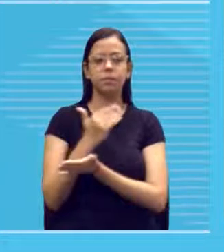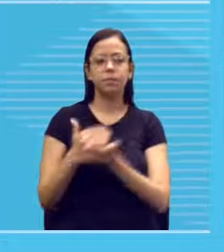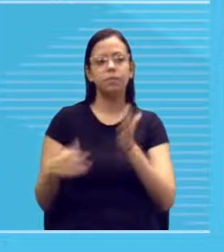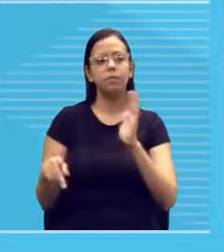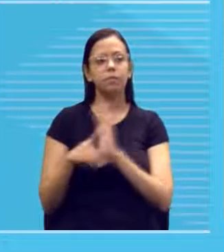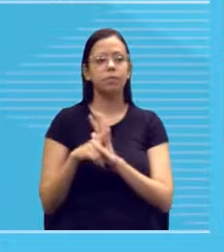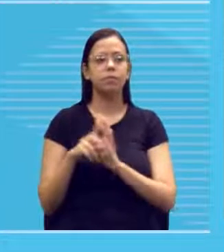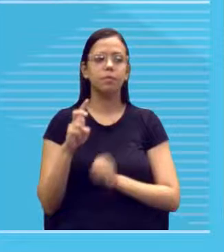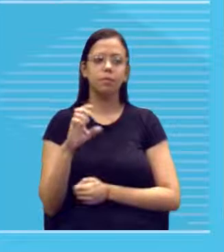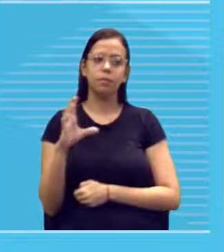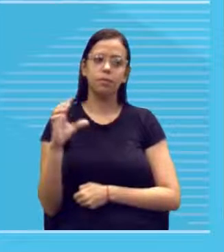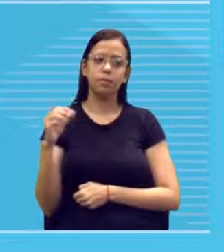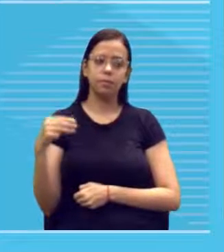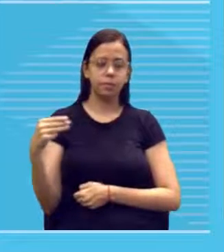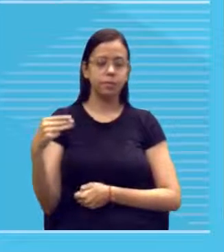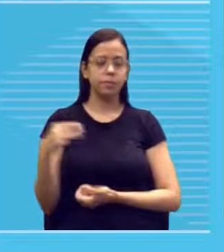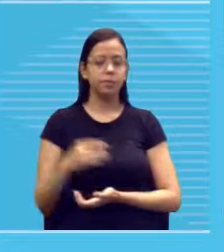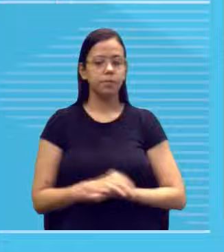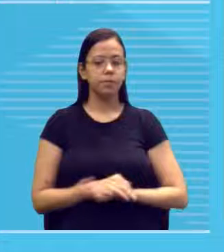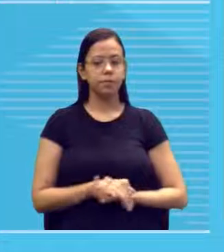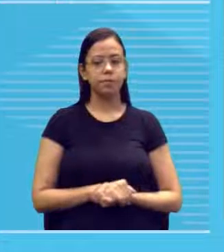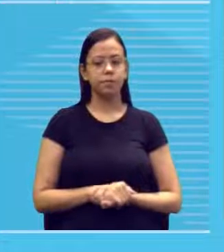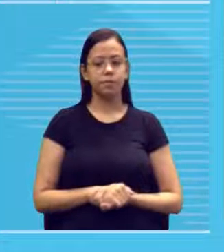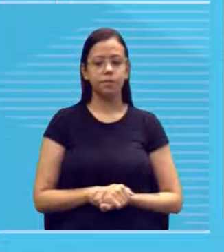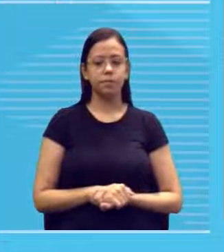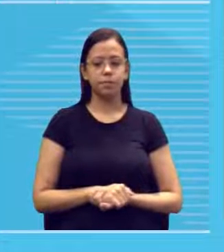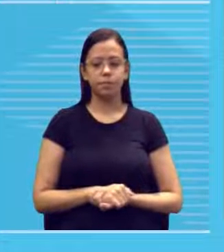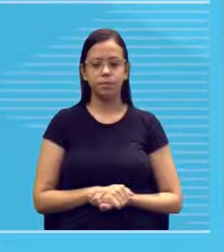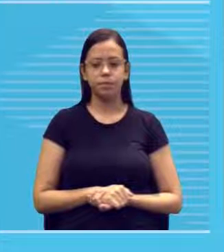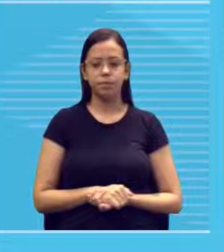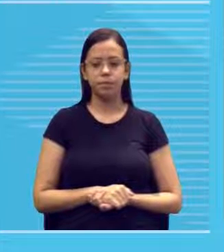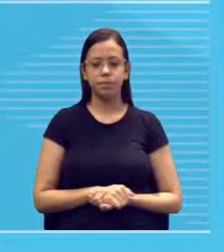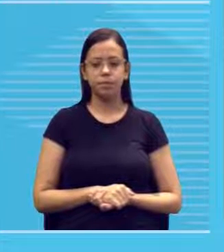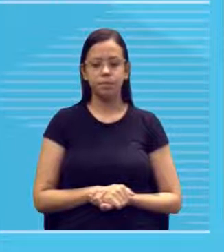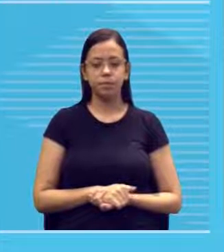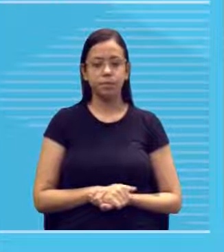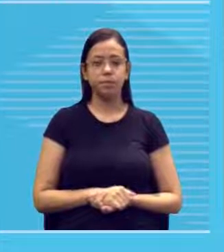falta 5 olha aí ó